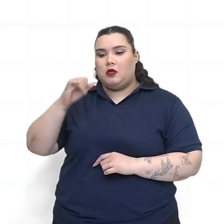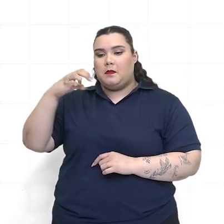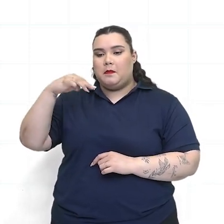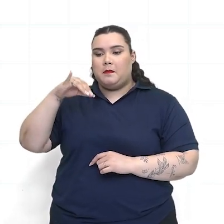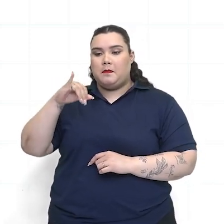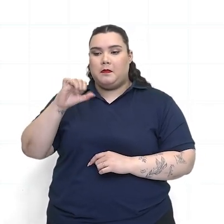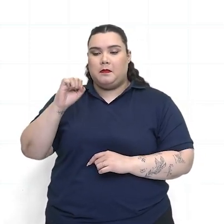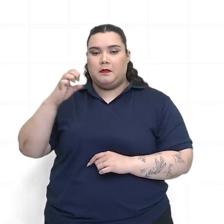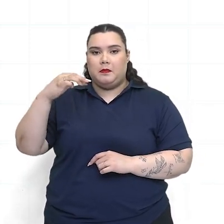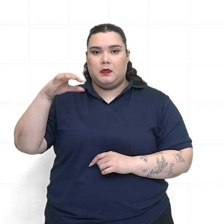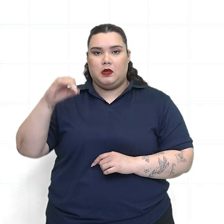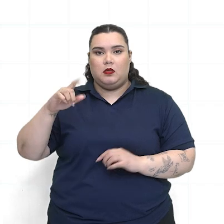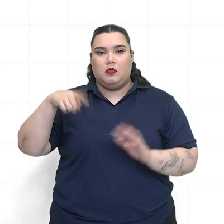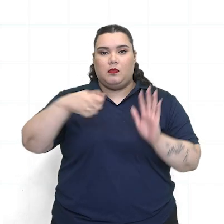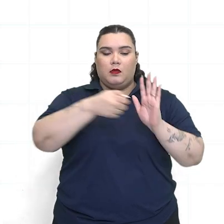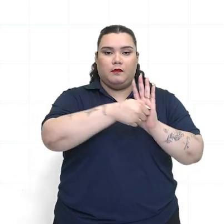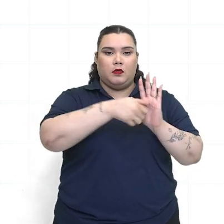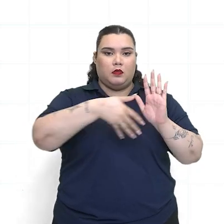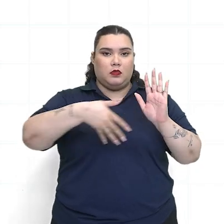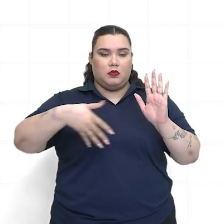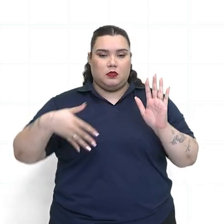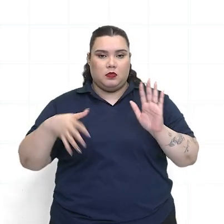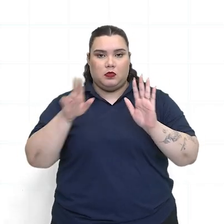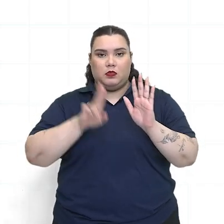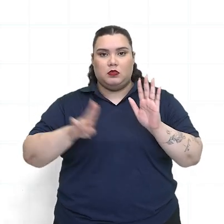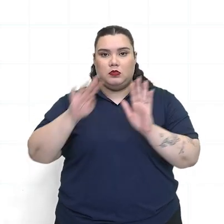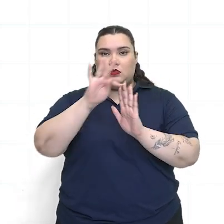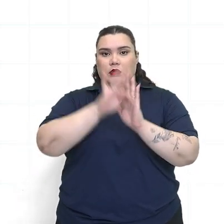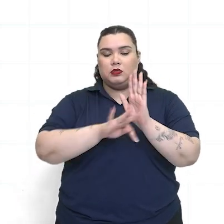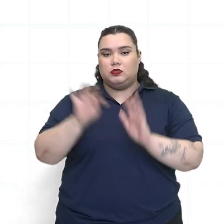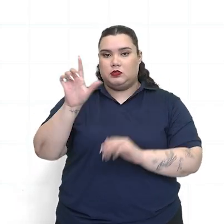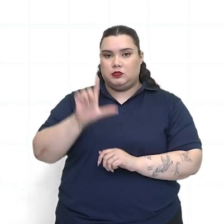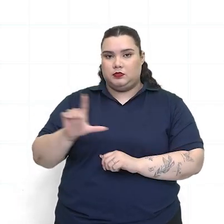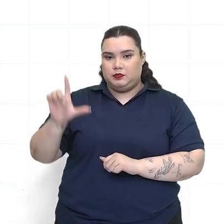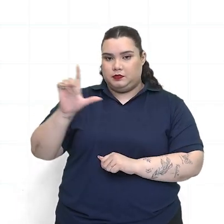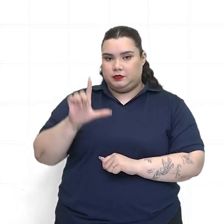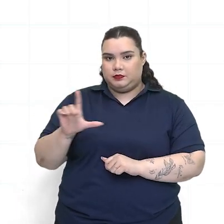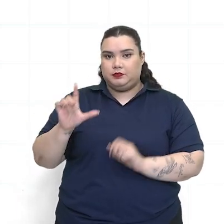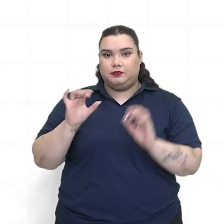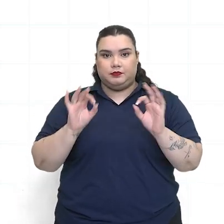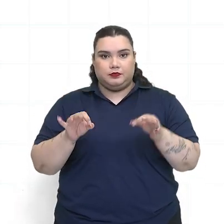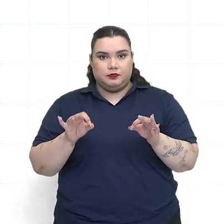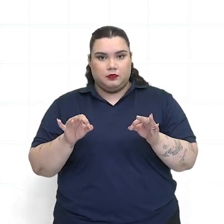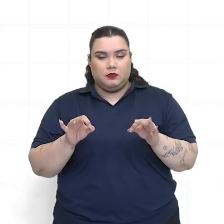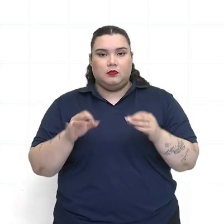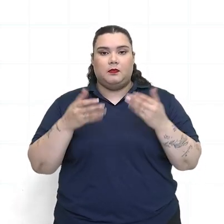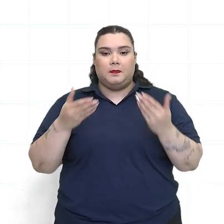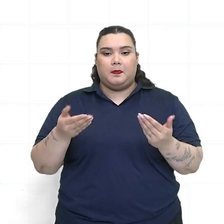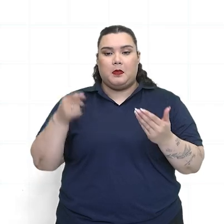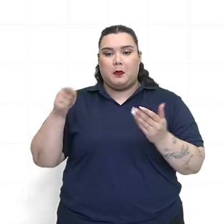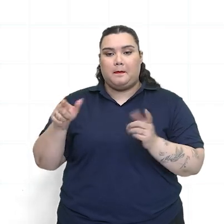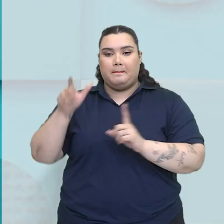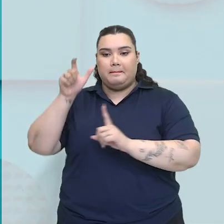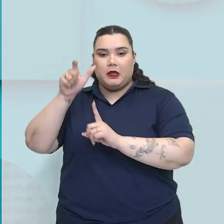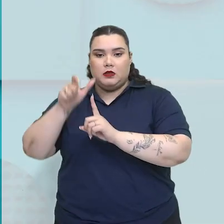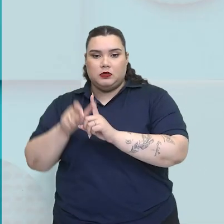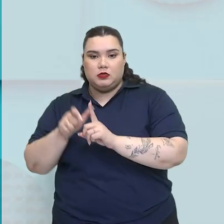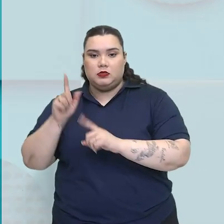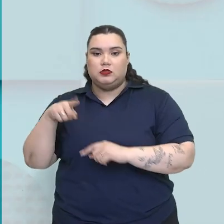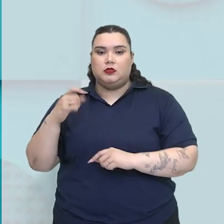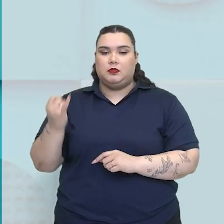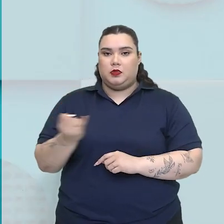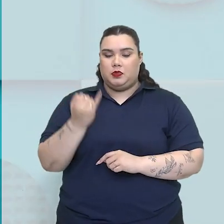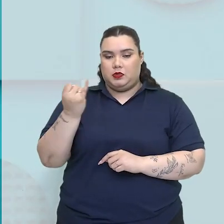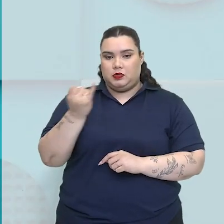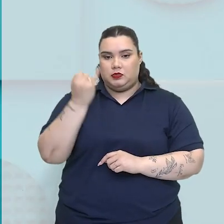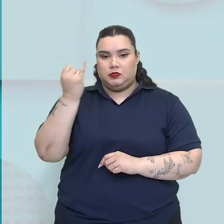precisamente uma figura de pensamento muito utilizada nos textos literários. Justamente, nos textos literários, os personagens são